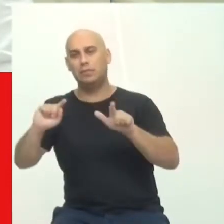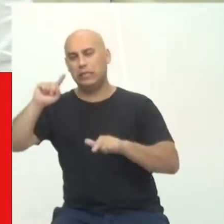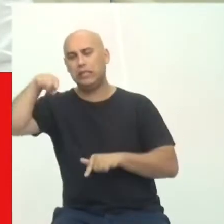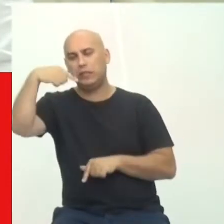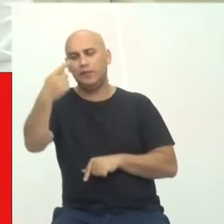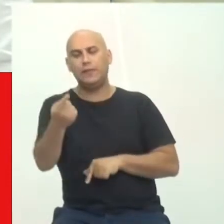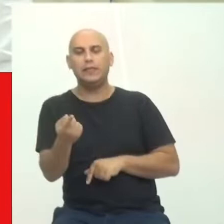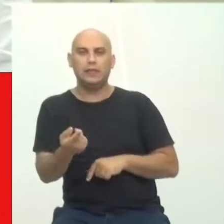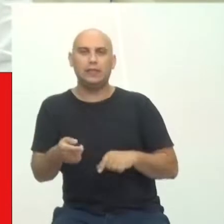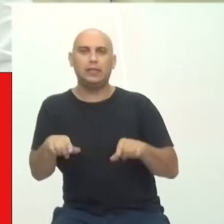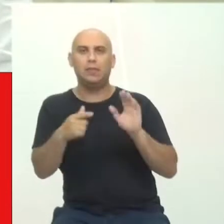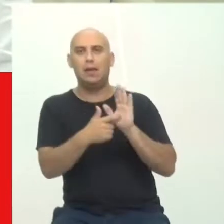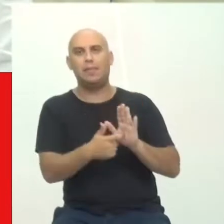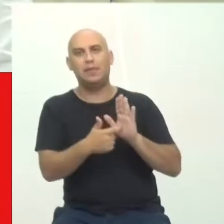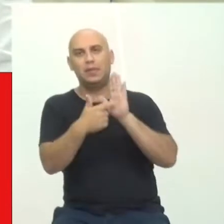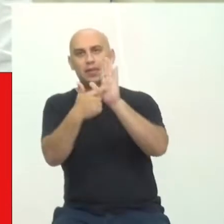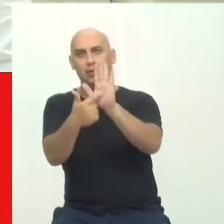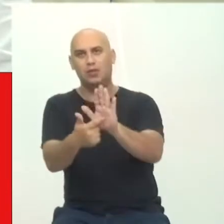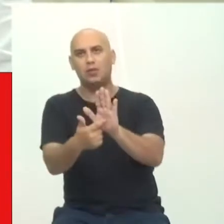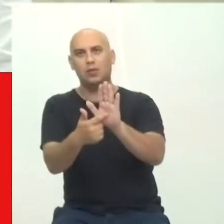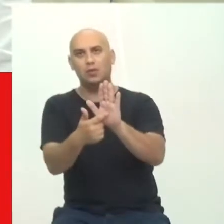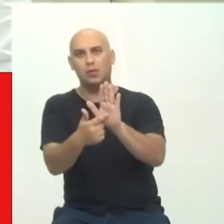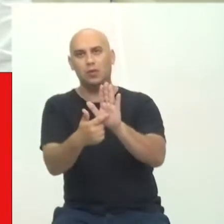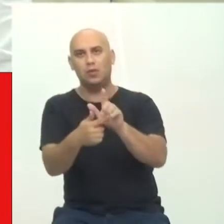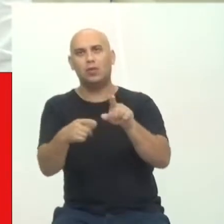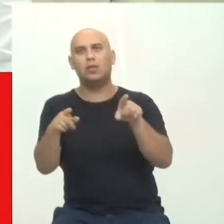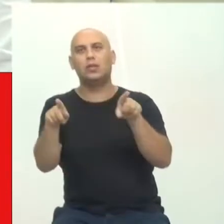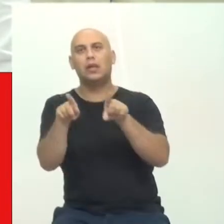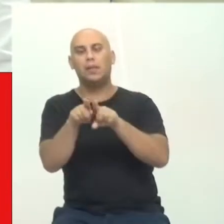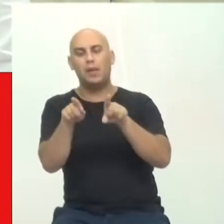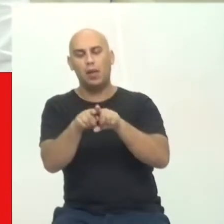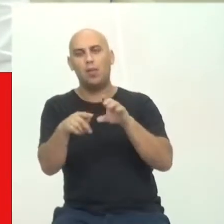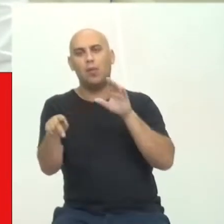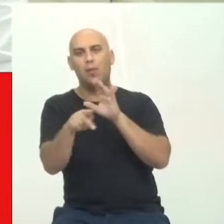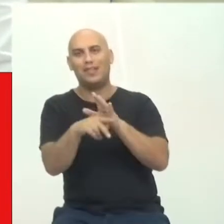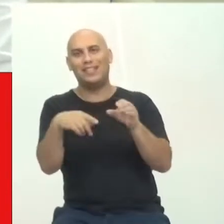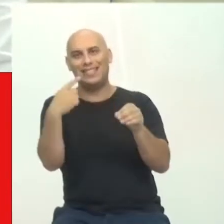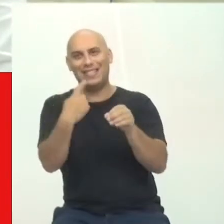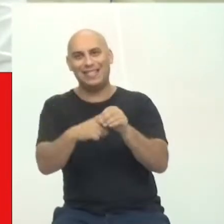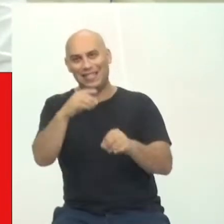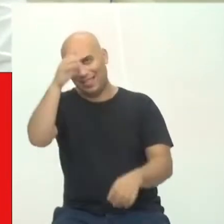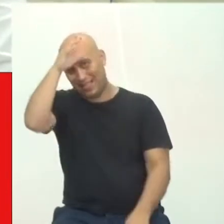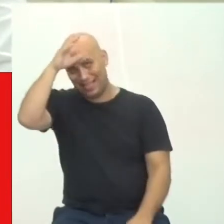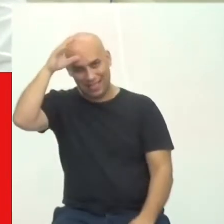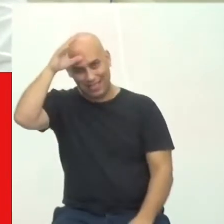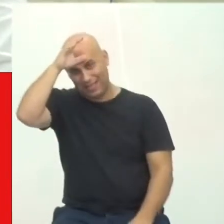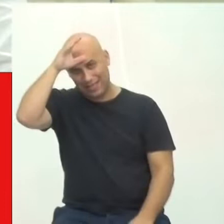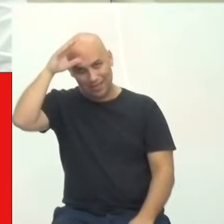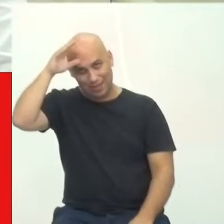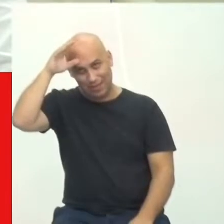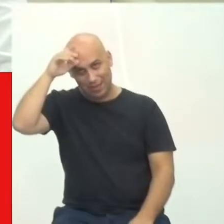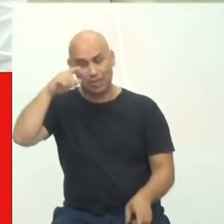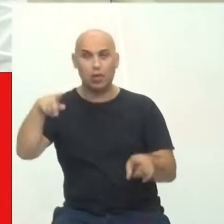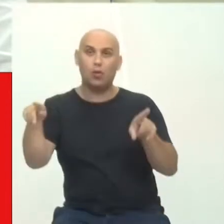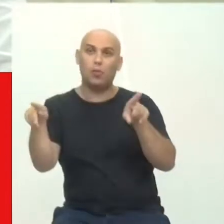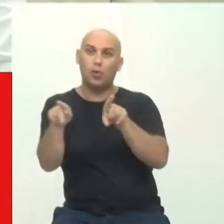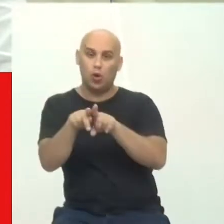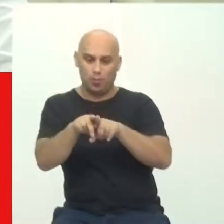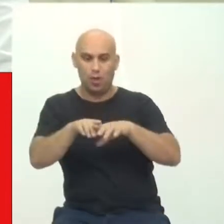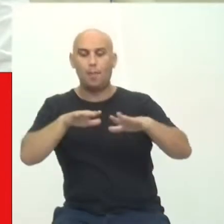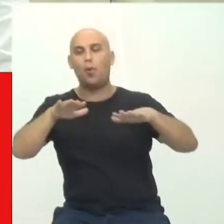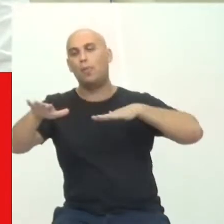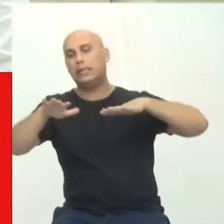ter a apresentação por parte do município de Criciúma de todo o projeto de mobilidade urbana do município, bem